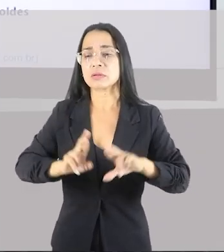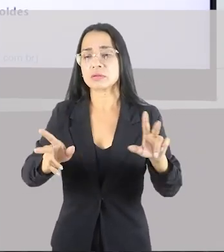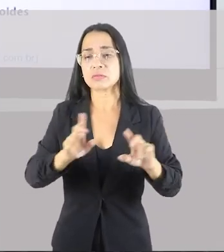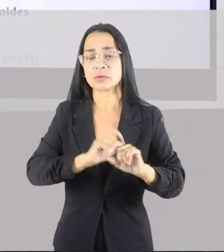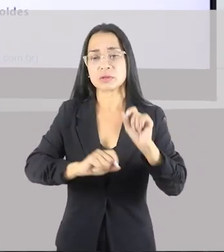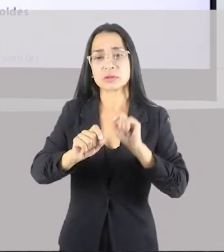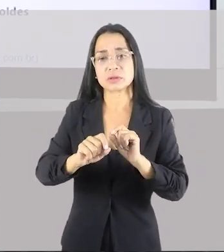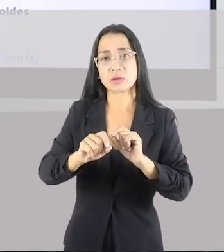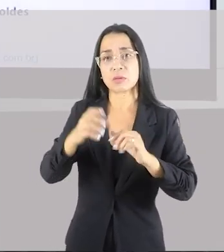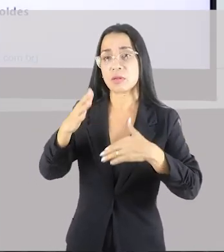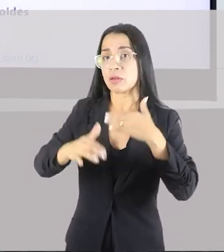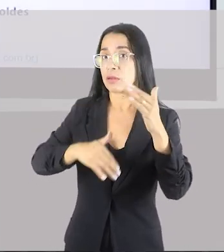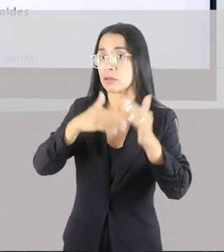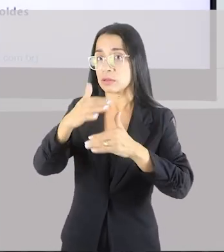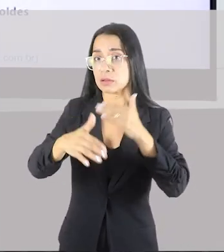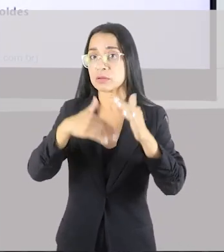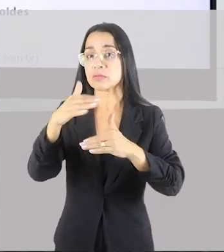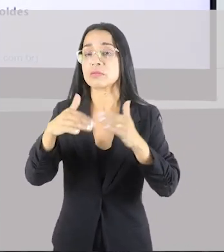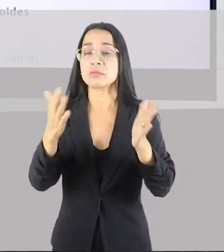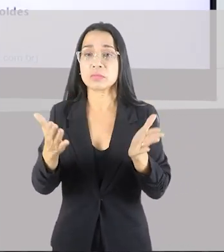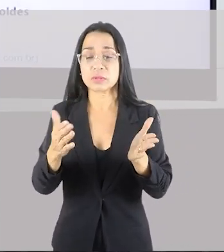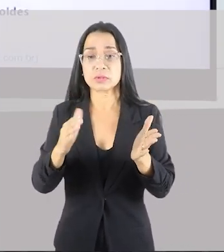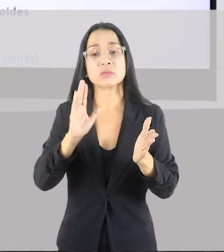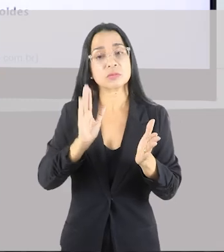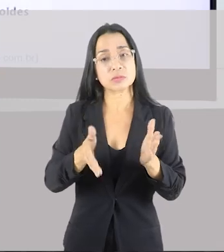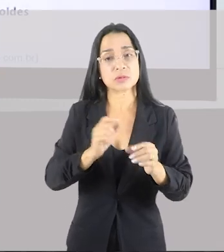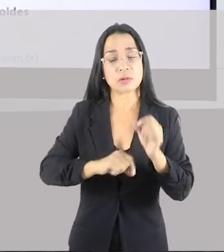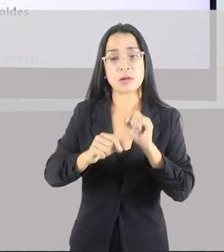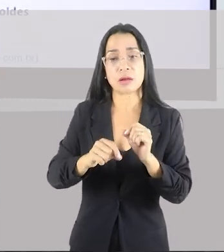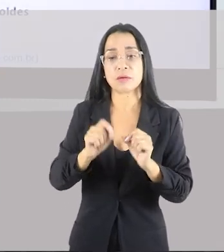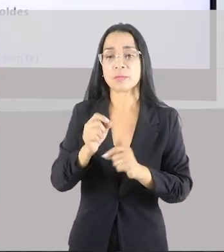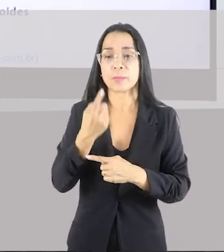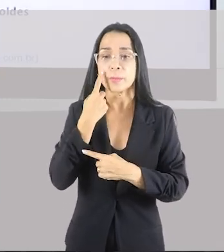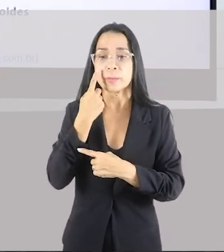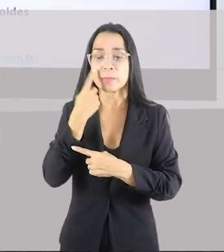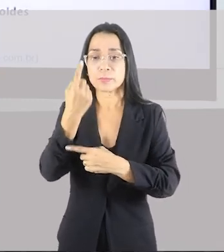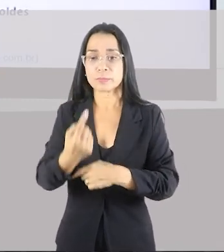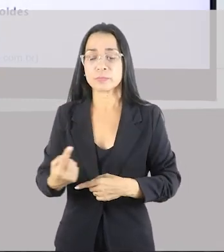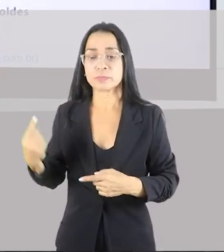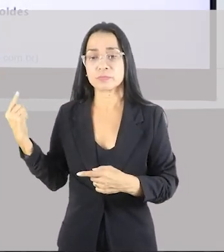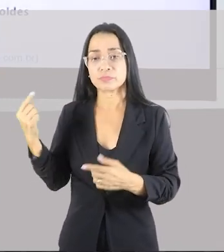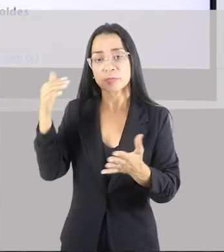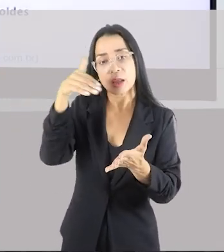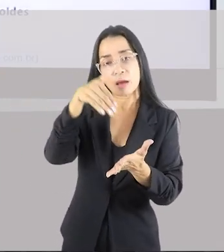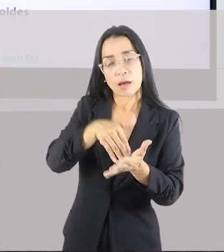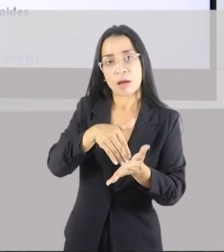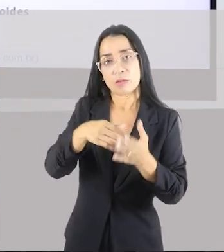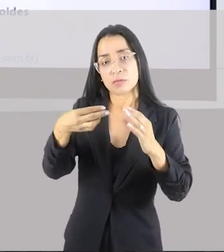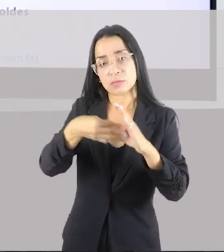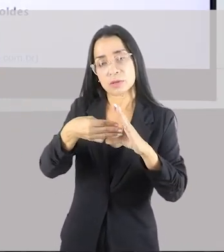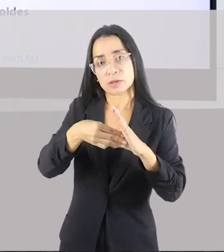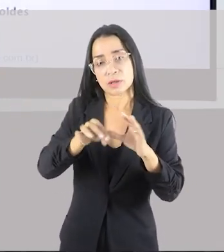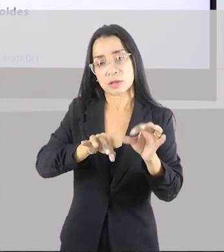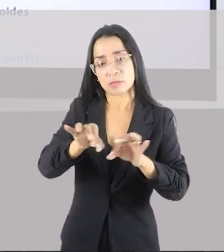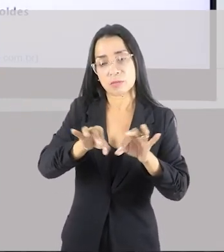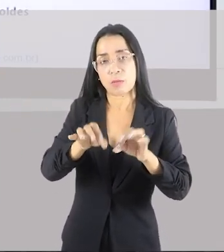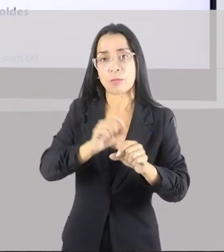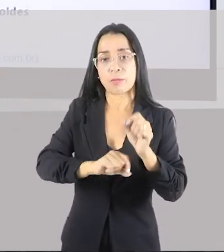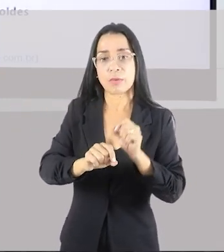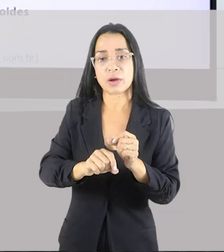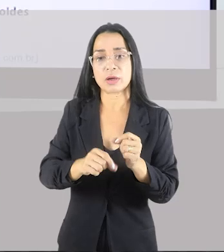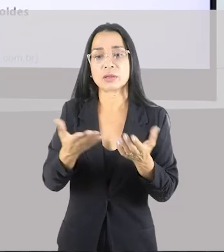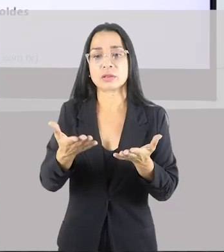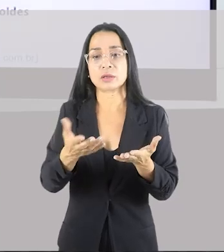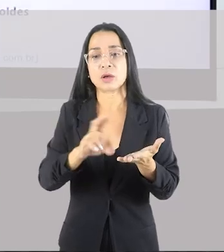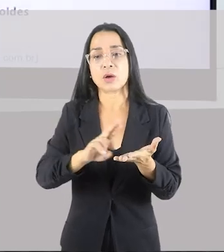Seria o amadurecimento dessa célula. Então, analisa aqui comigo. A última célula formada, a gente dá para ela o